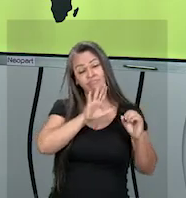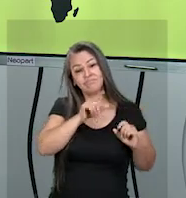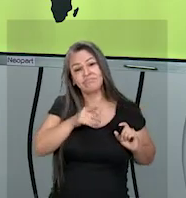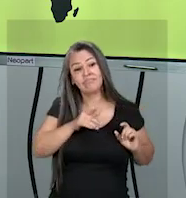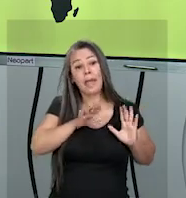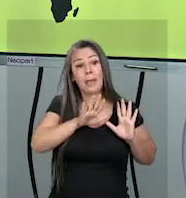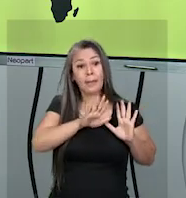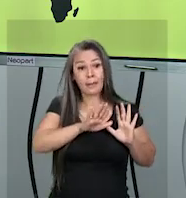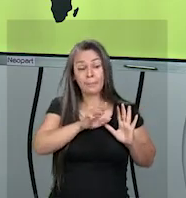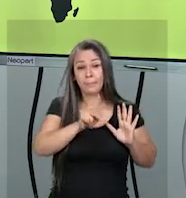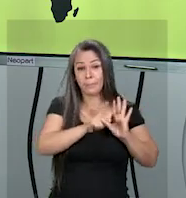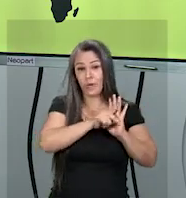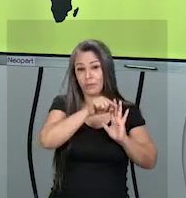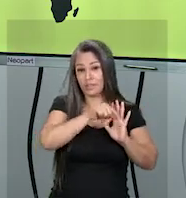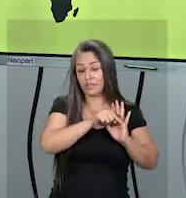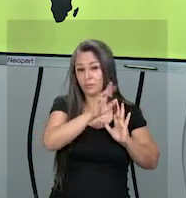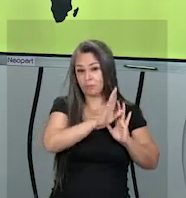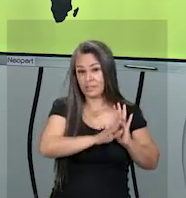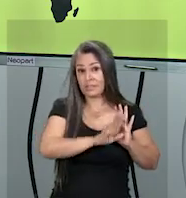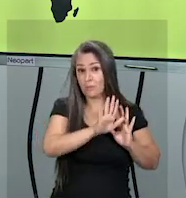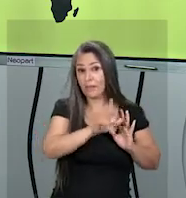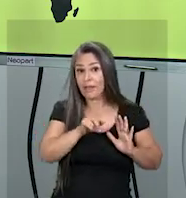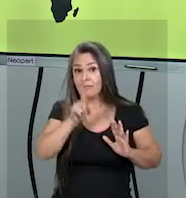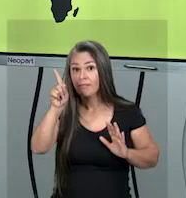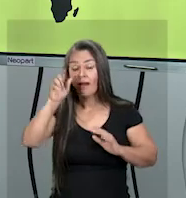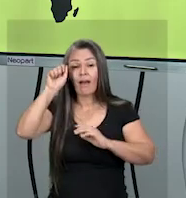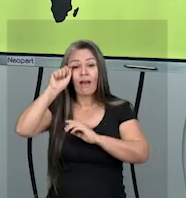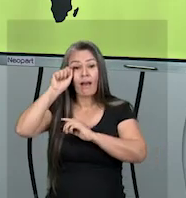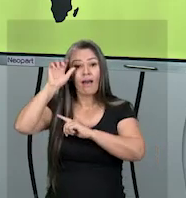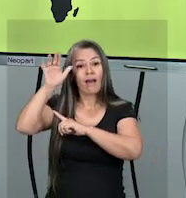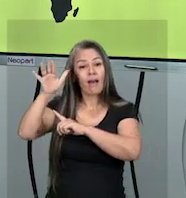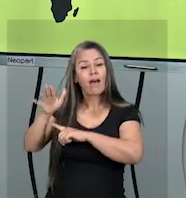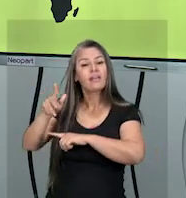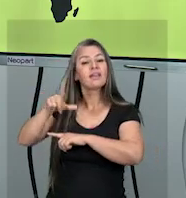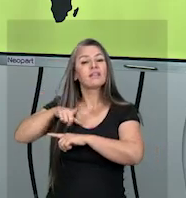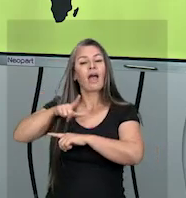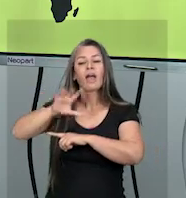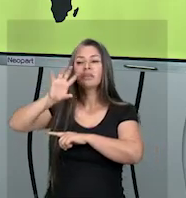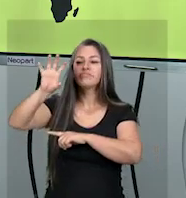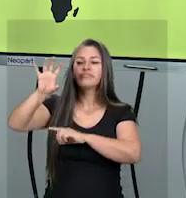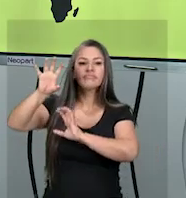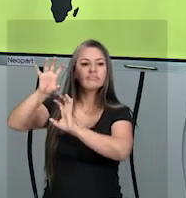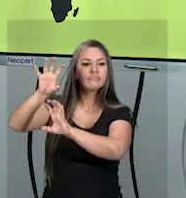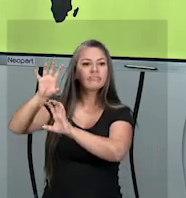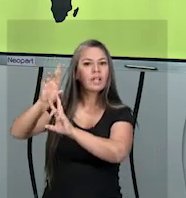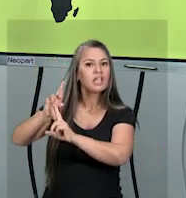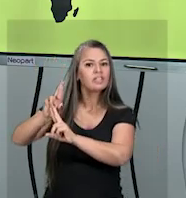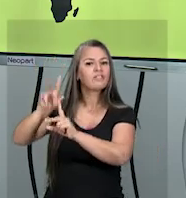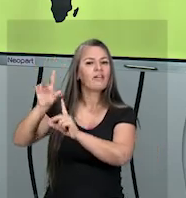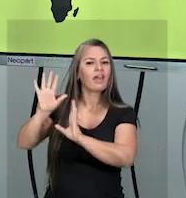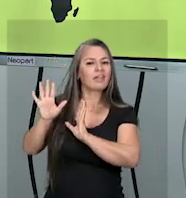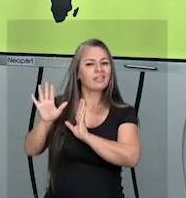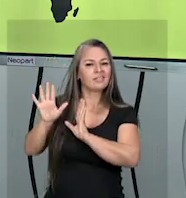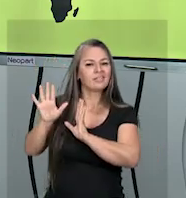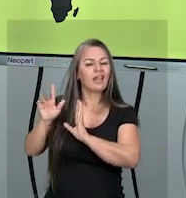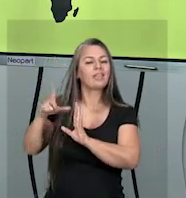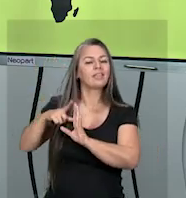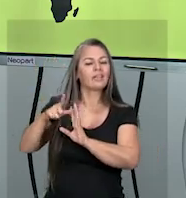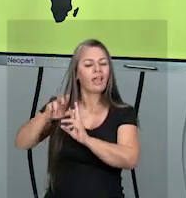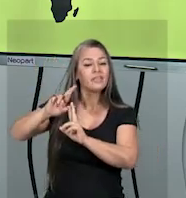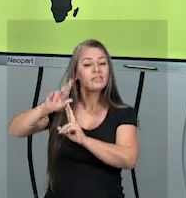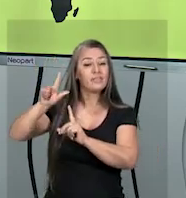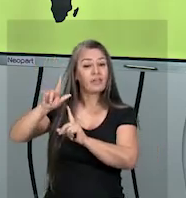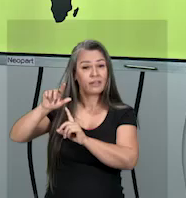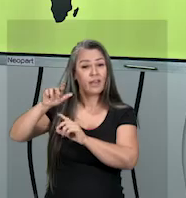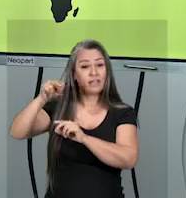regionalização também da África, porque ela tem essas diferenças, né, da parte norte em relação à parte sul do continente